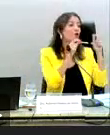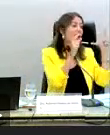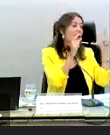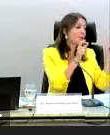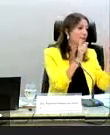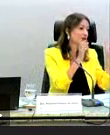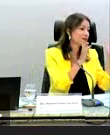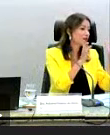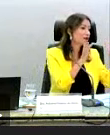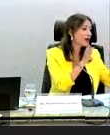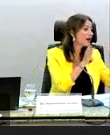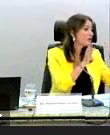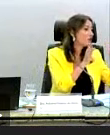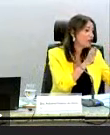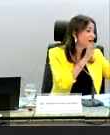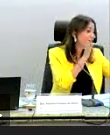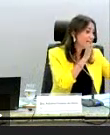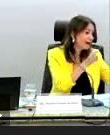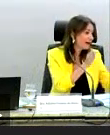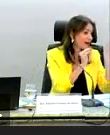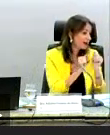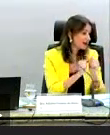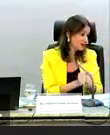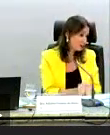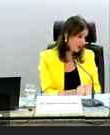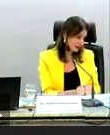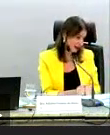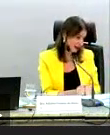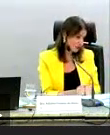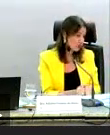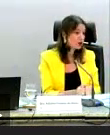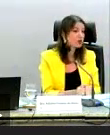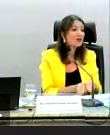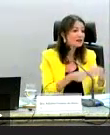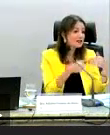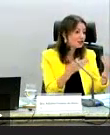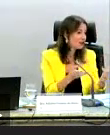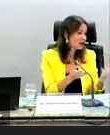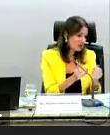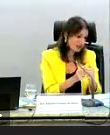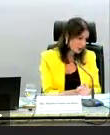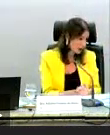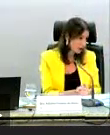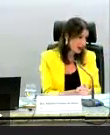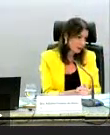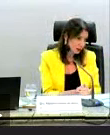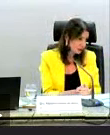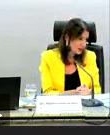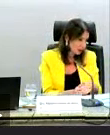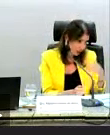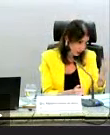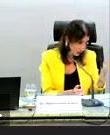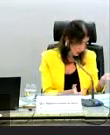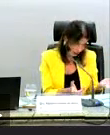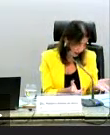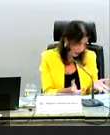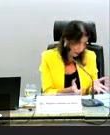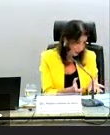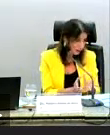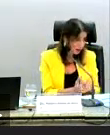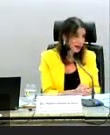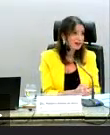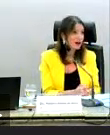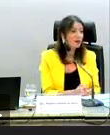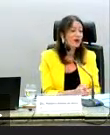Ou abre, por exemplo, em horário de... até as 5 da tarde, quando o índice de violência sexual é no período da noite, por